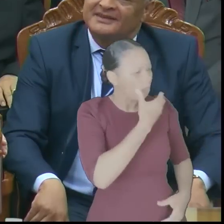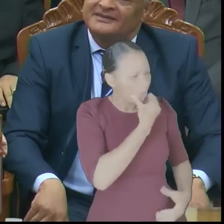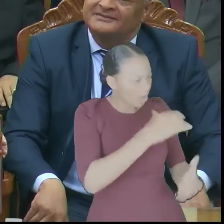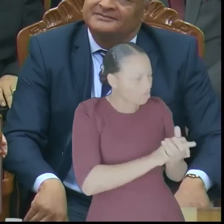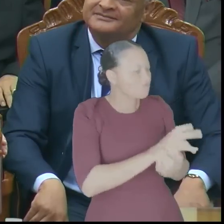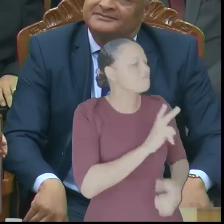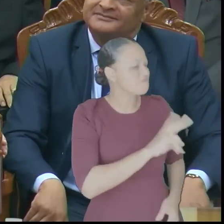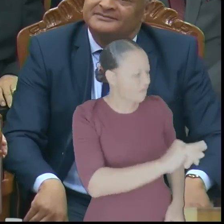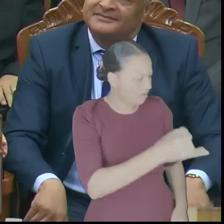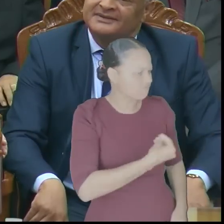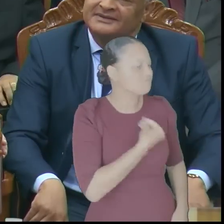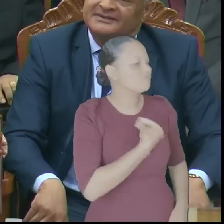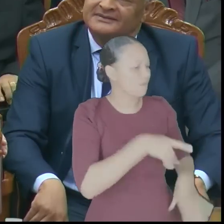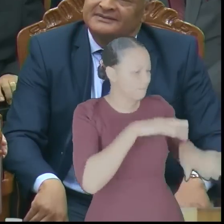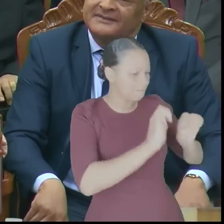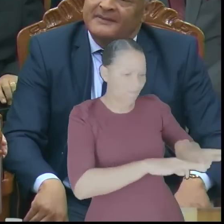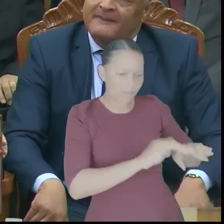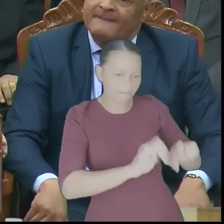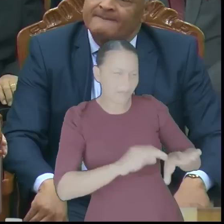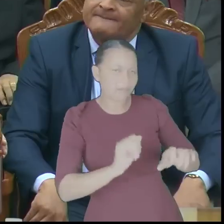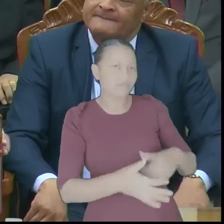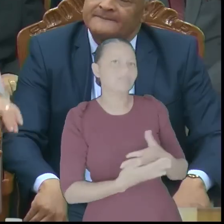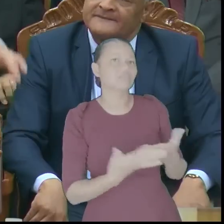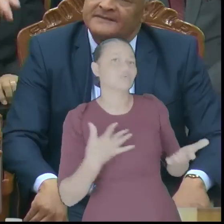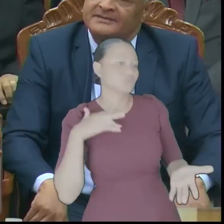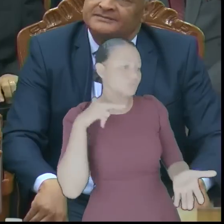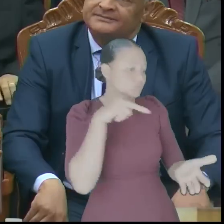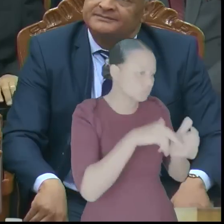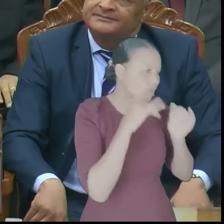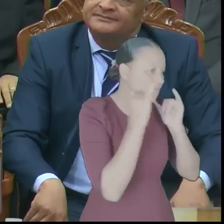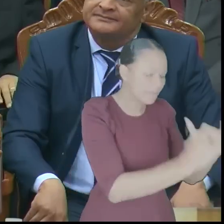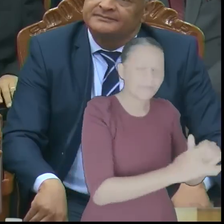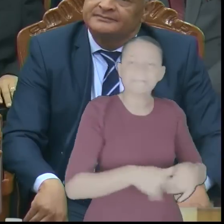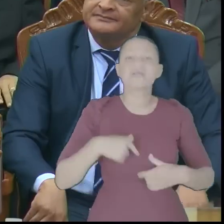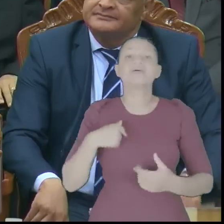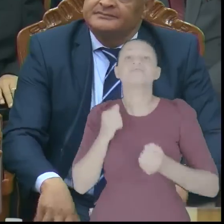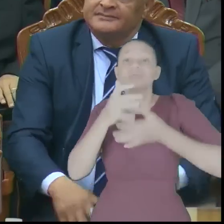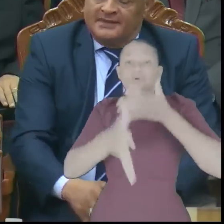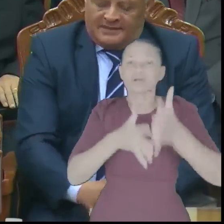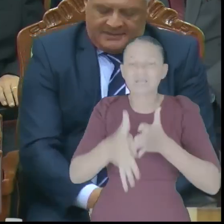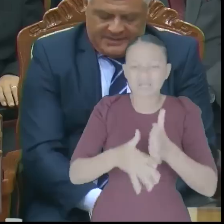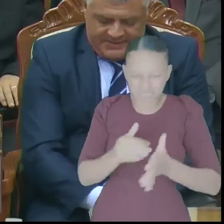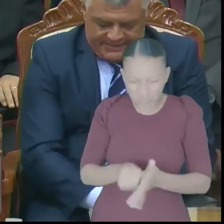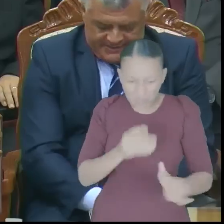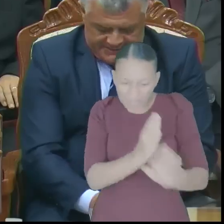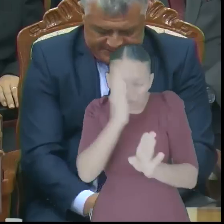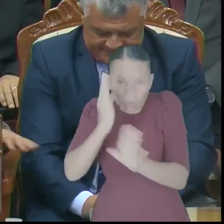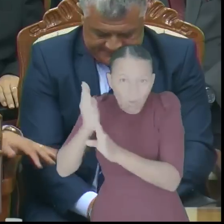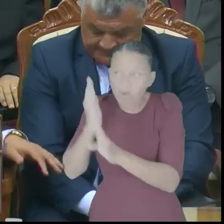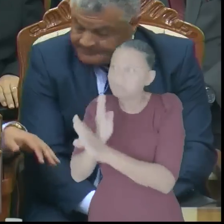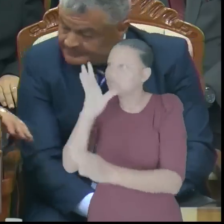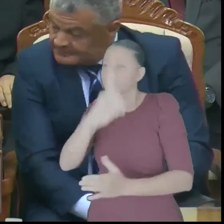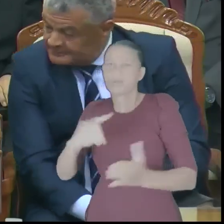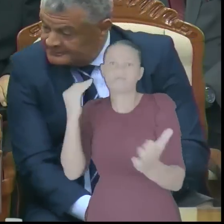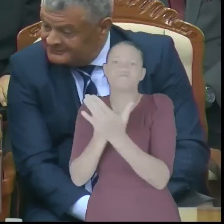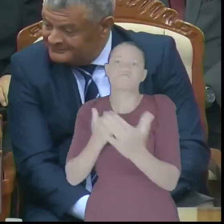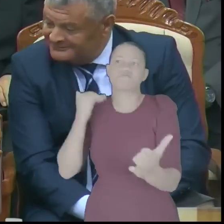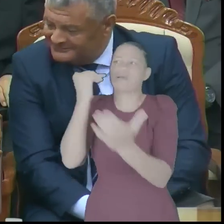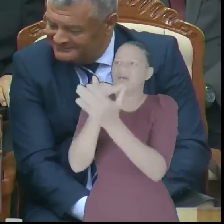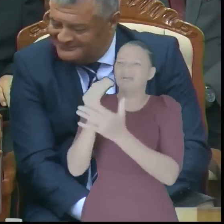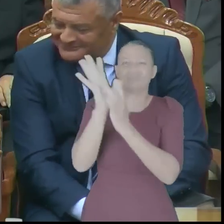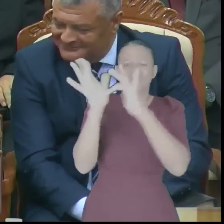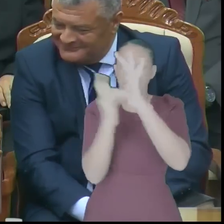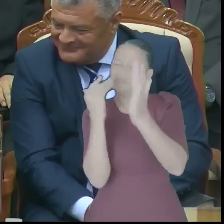Teu marido vai ficar bem. Eu estou aqui para lhe dizer que ele é maior do que o diagnóstico médico. Ele é maior do que a morte.